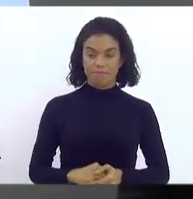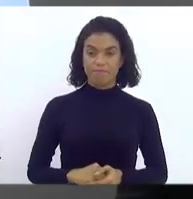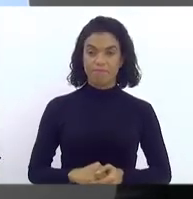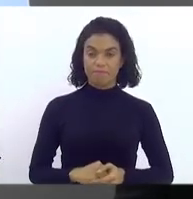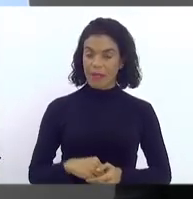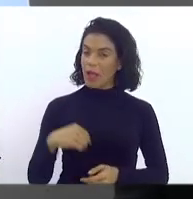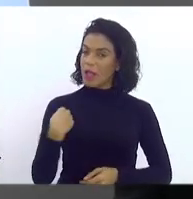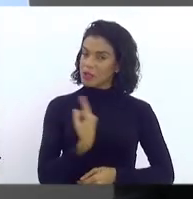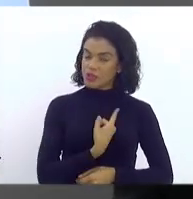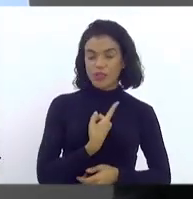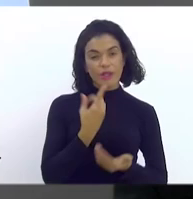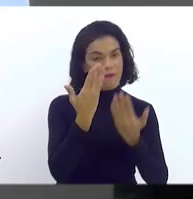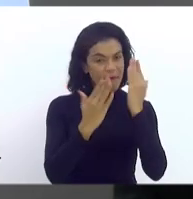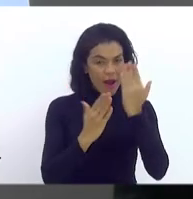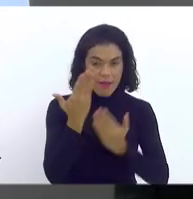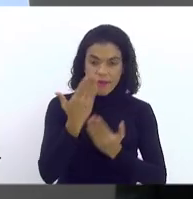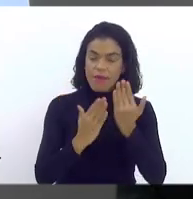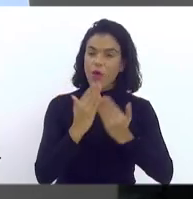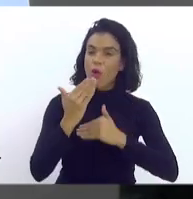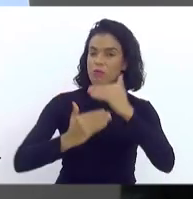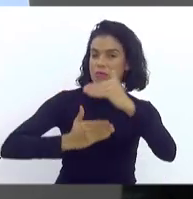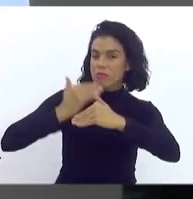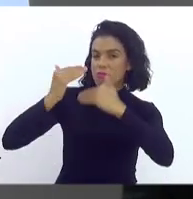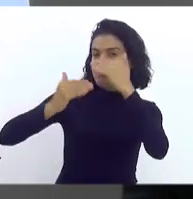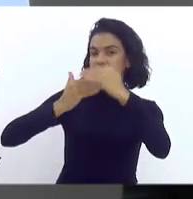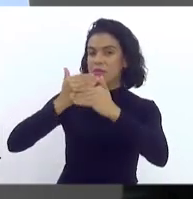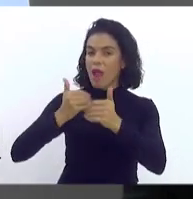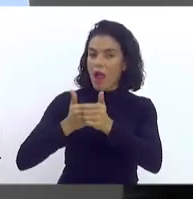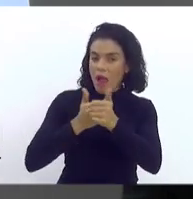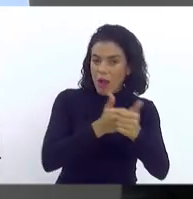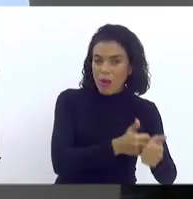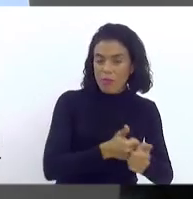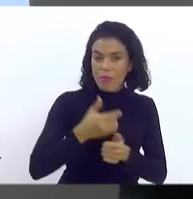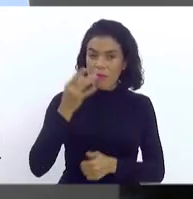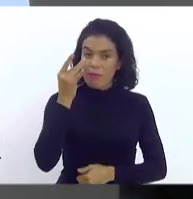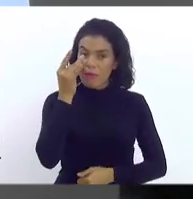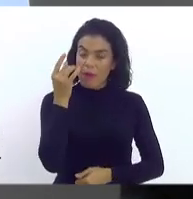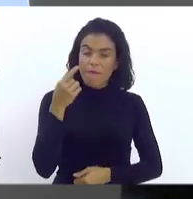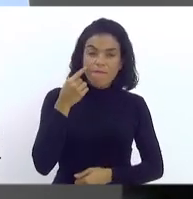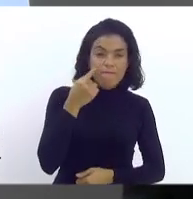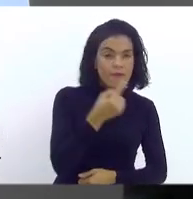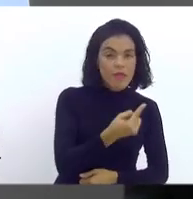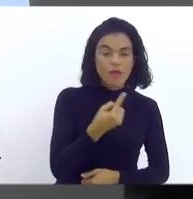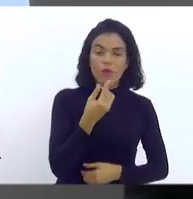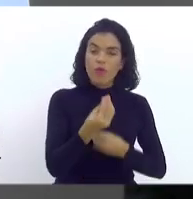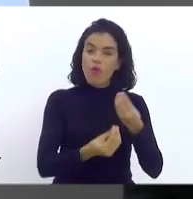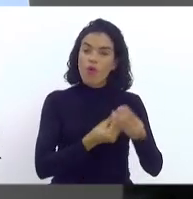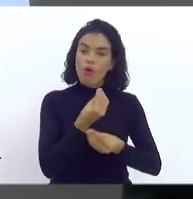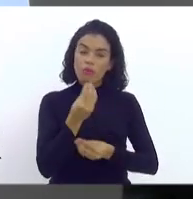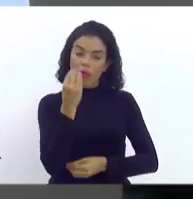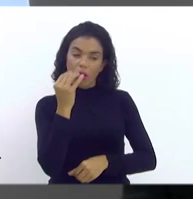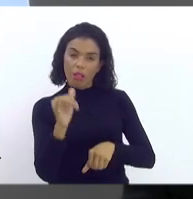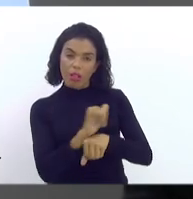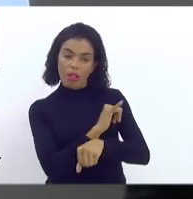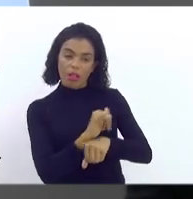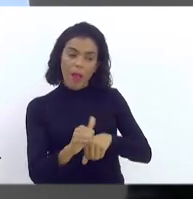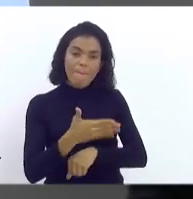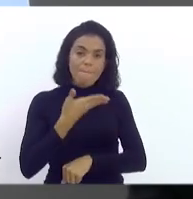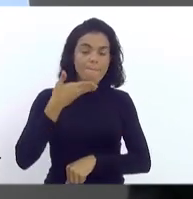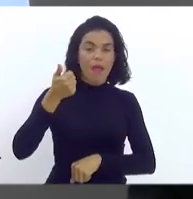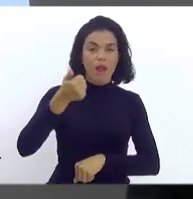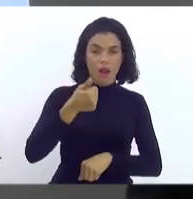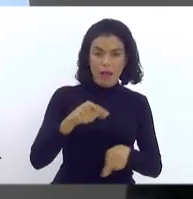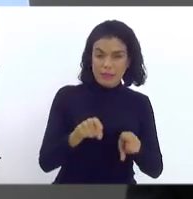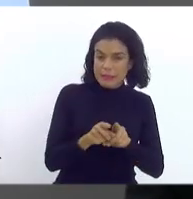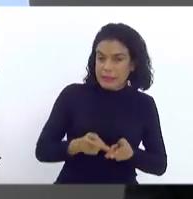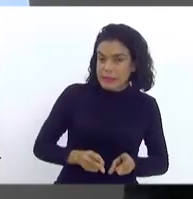A gente avalia os desempenhos, acompanha de perto os nossos fornecedores, buscando sempre uma melhora. A gente entende que